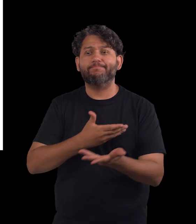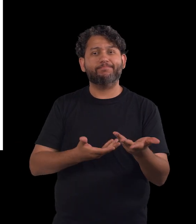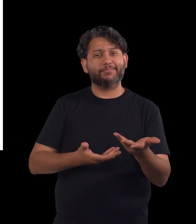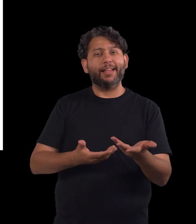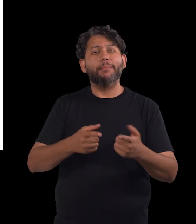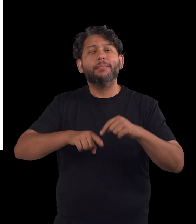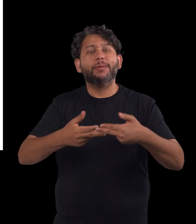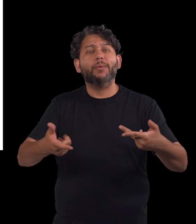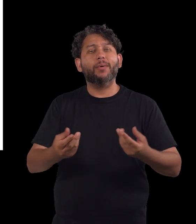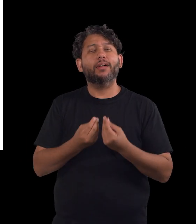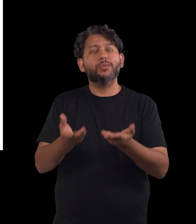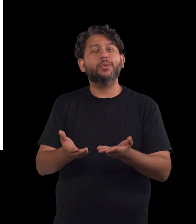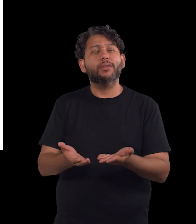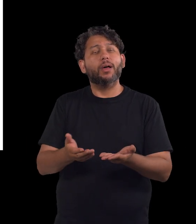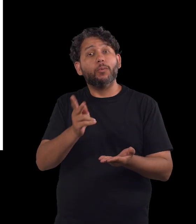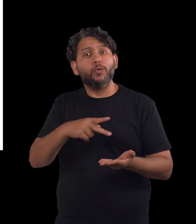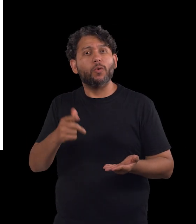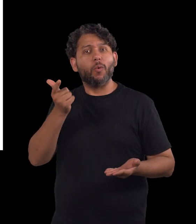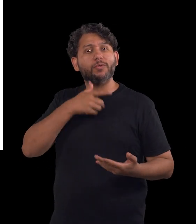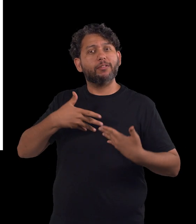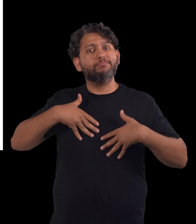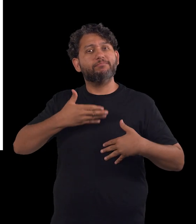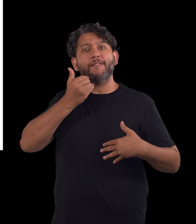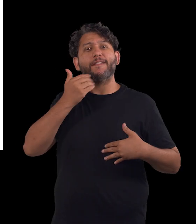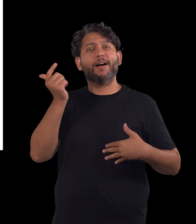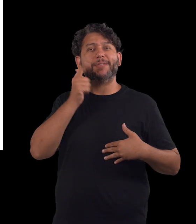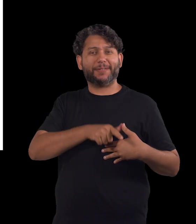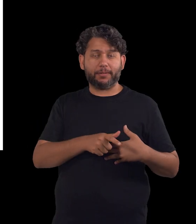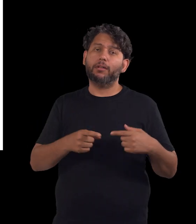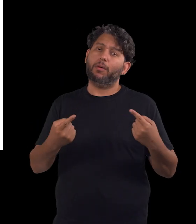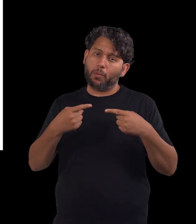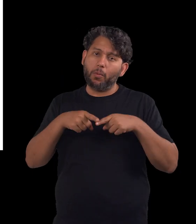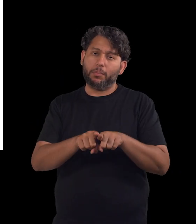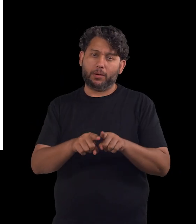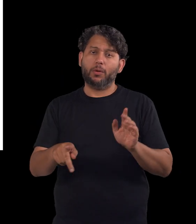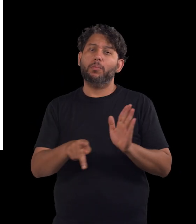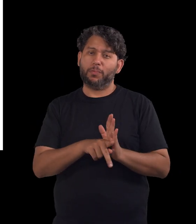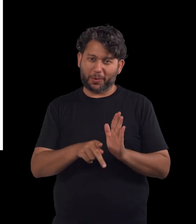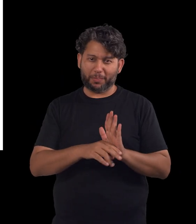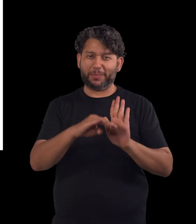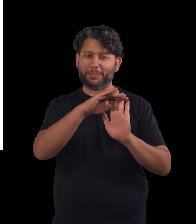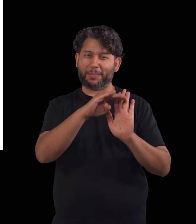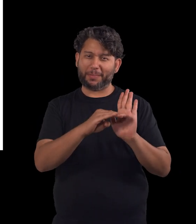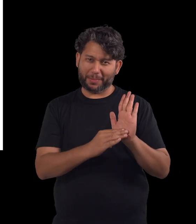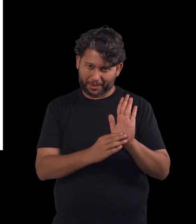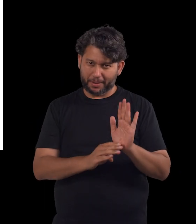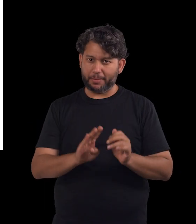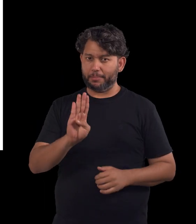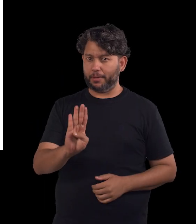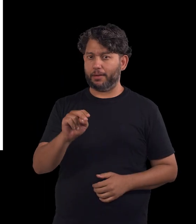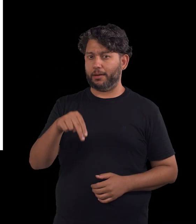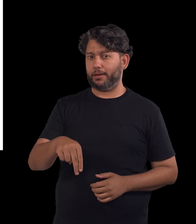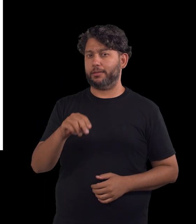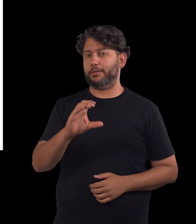oferecendo diversas ferramentas facilitadoras aos professores, sempre em consonância com o currículo normativo e com a